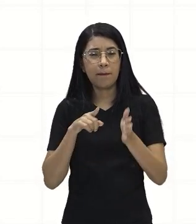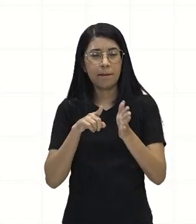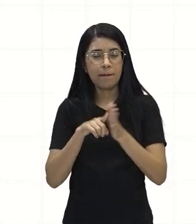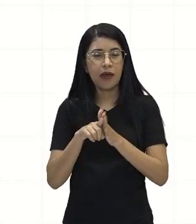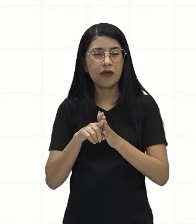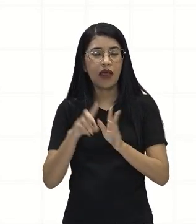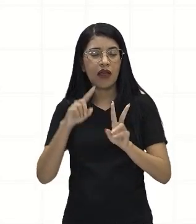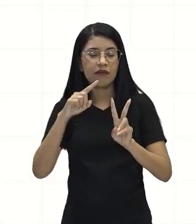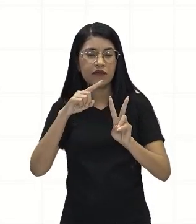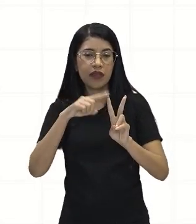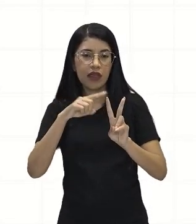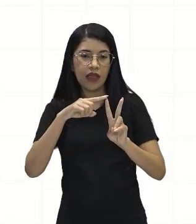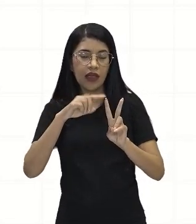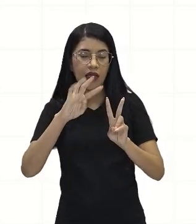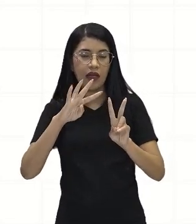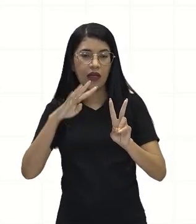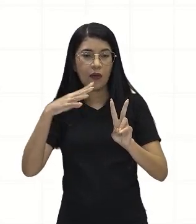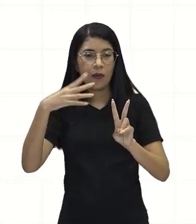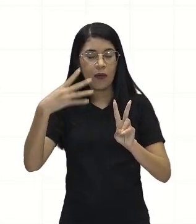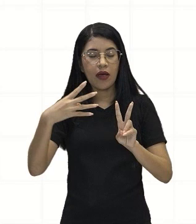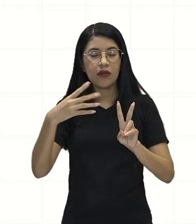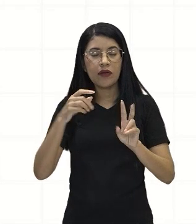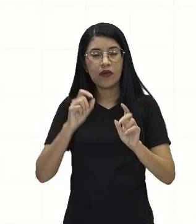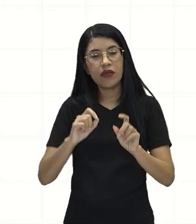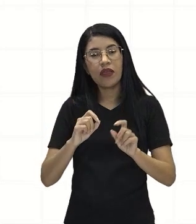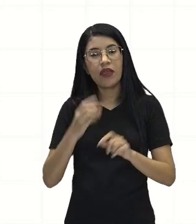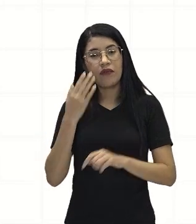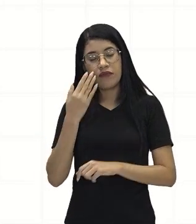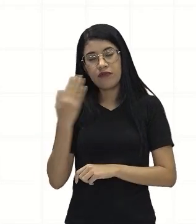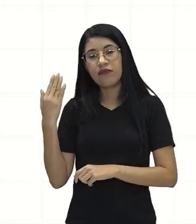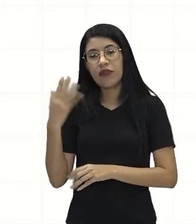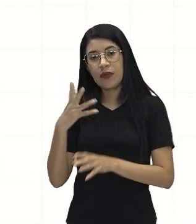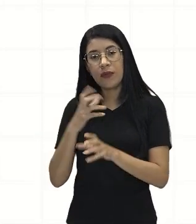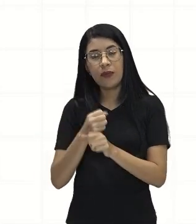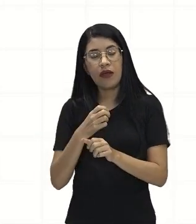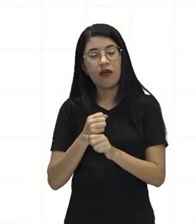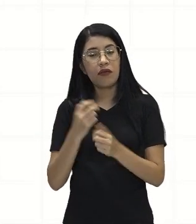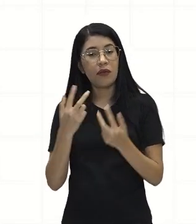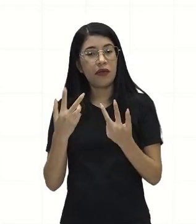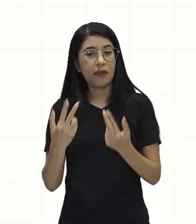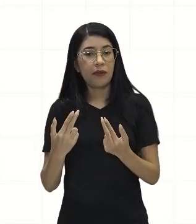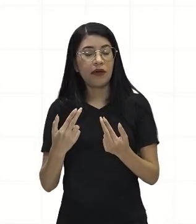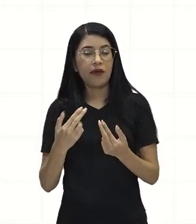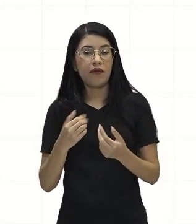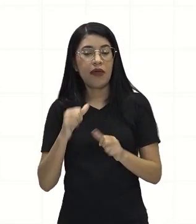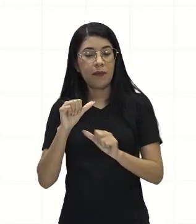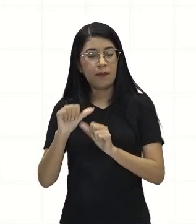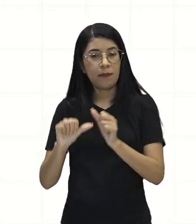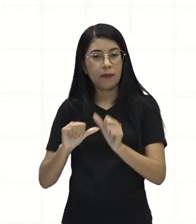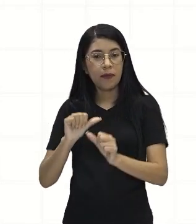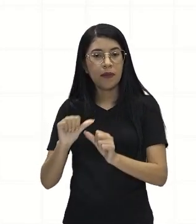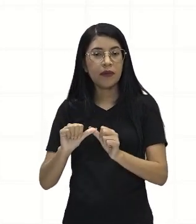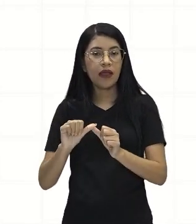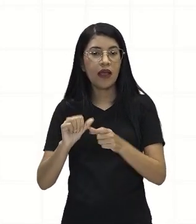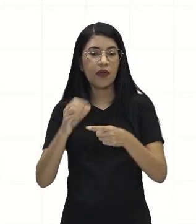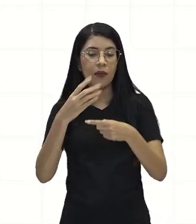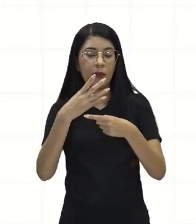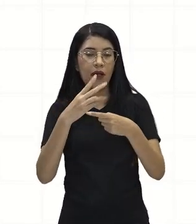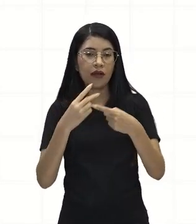quadrada de 5 elevado a 4, o procedimento você vai fazer isso, manipula, né? Faz a